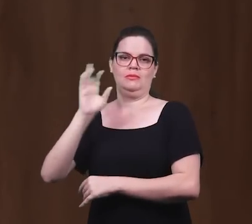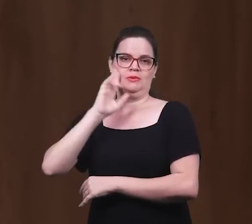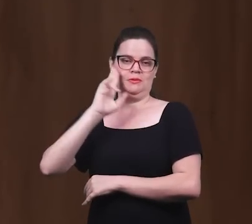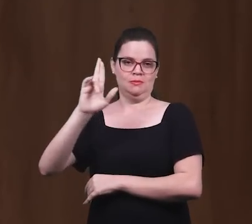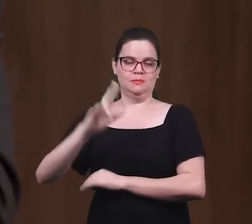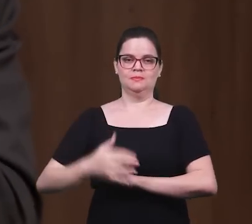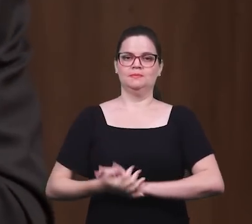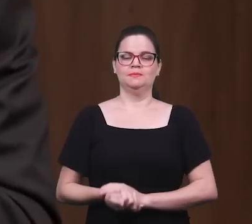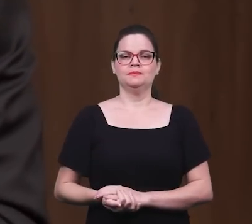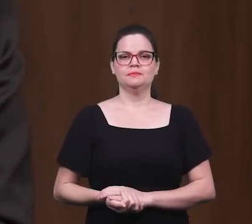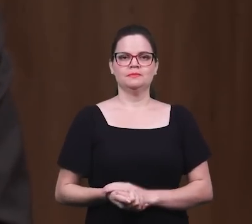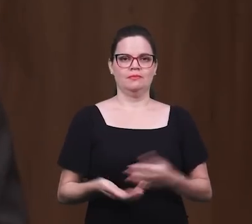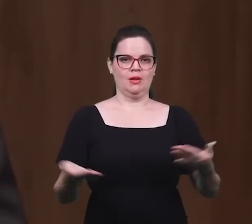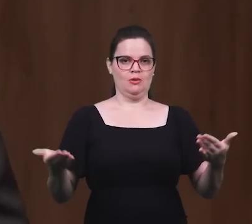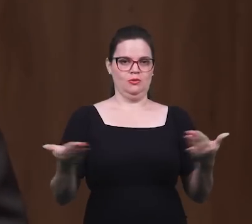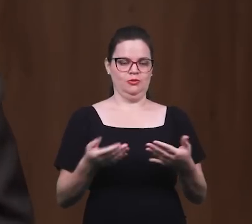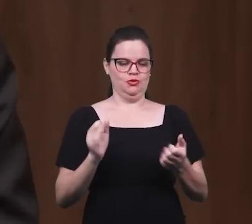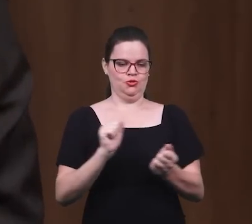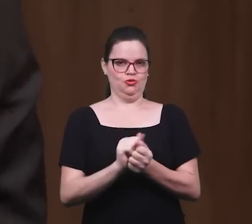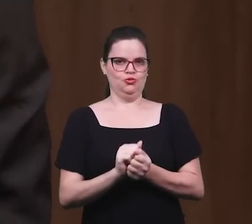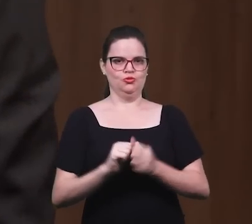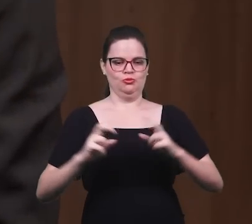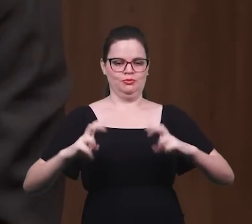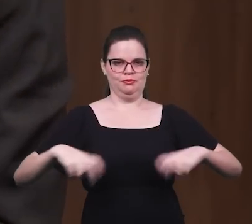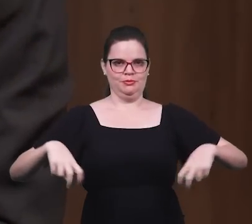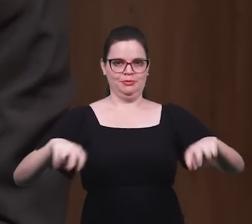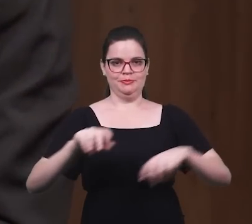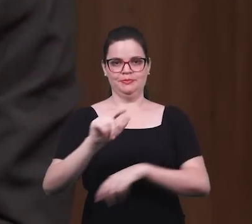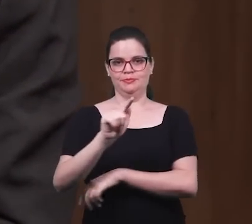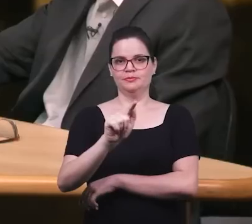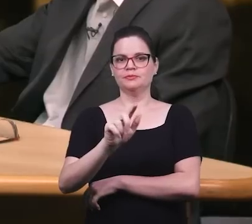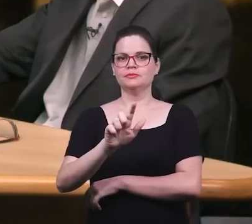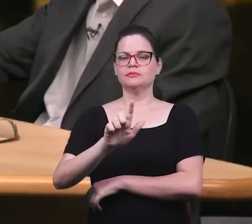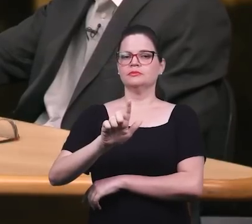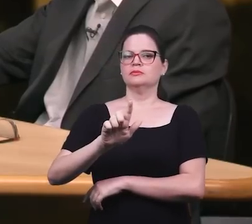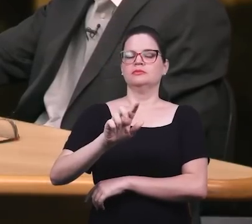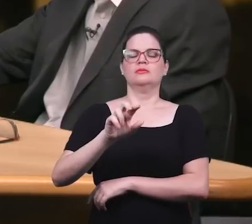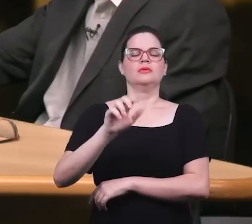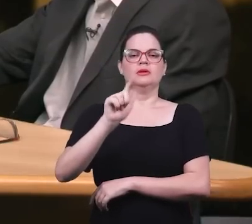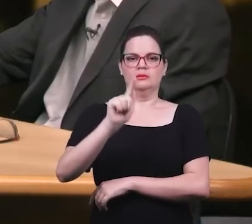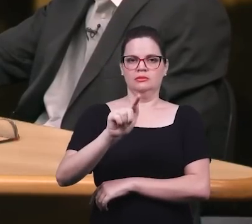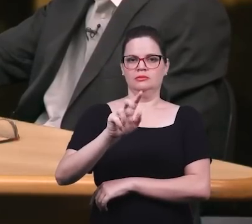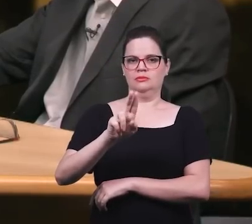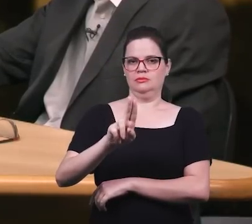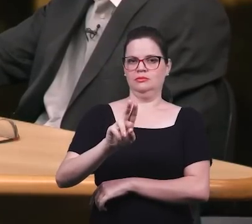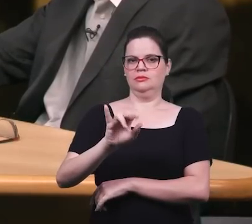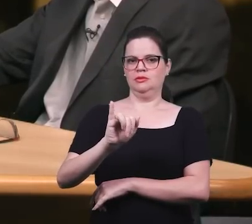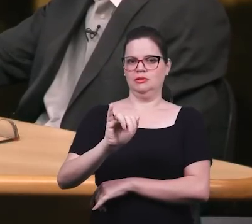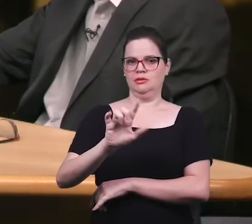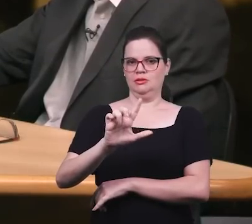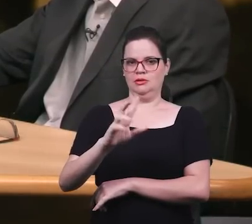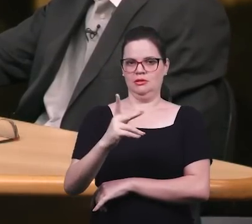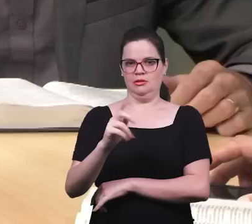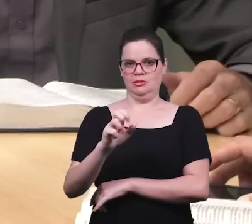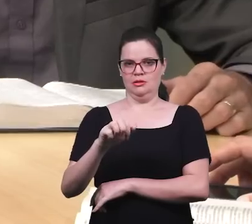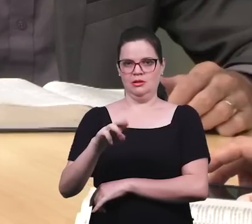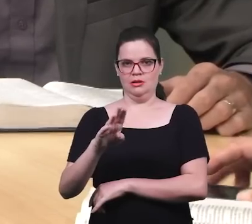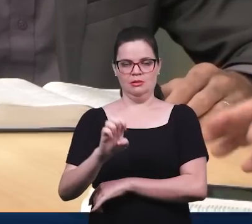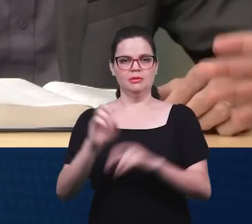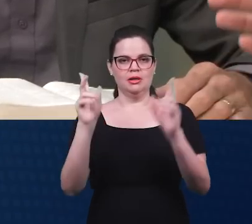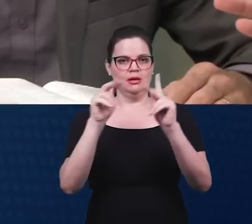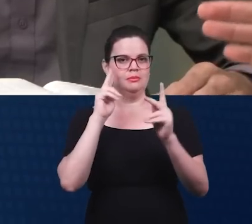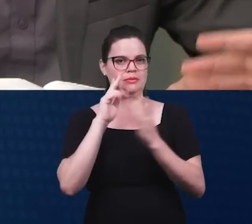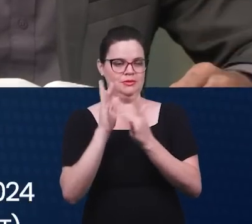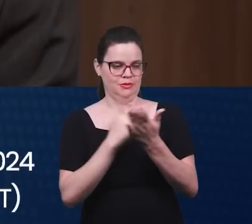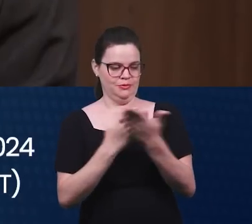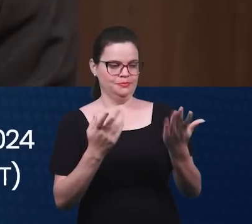Nós estamos aqui hoje conosco com o pastor Guilherme Litti. Paz do Senhor, pastor Marcelo, aqueles que nos ouvem, nos assistem.